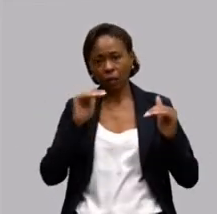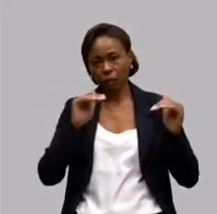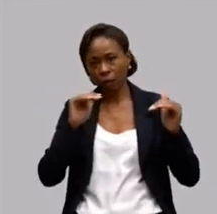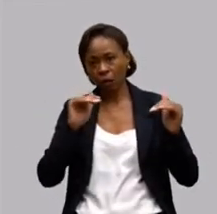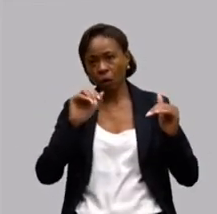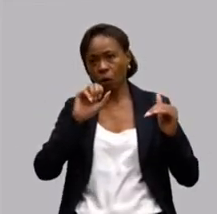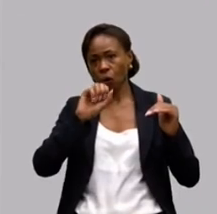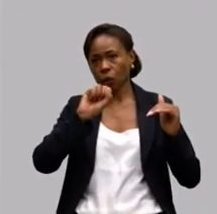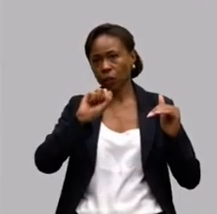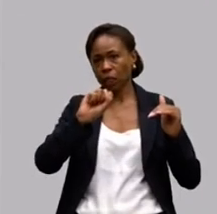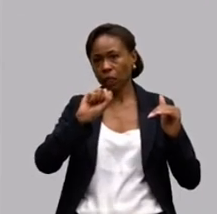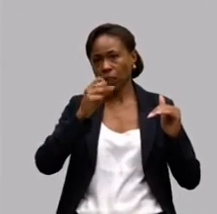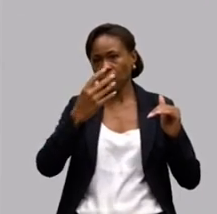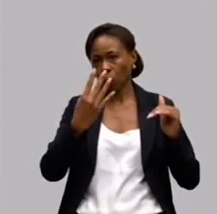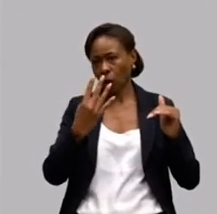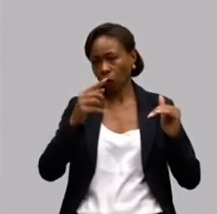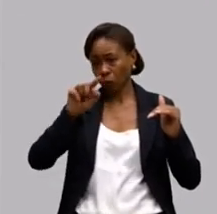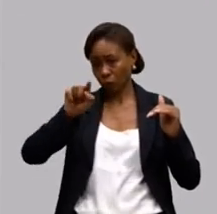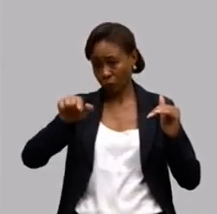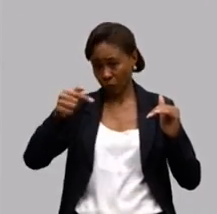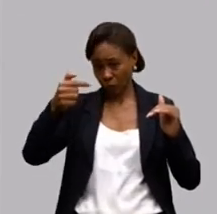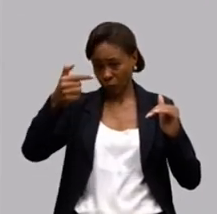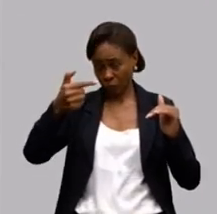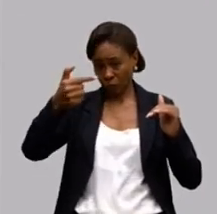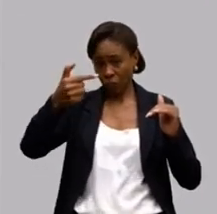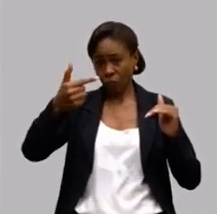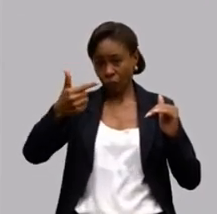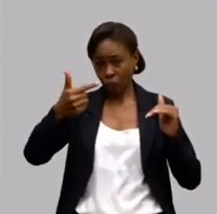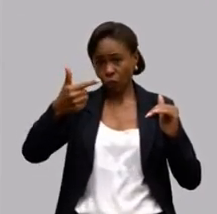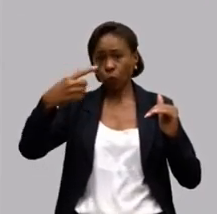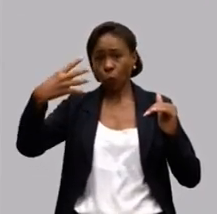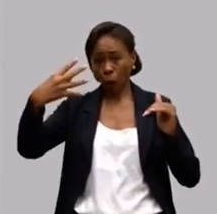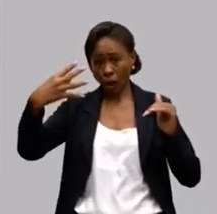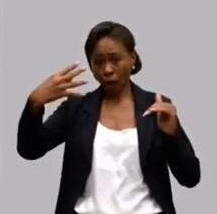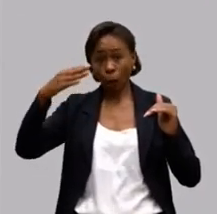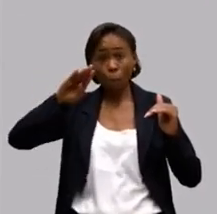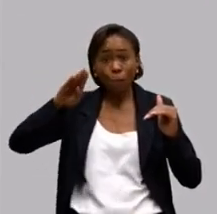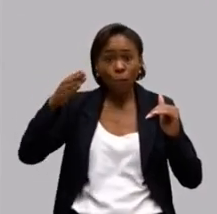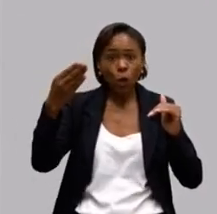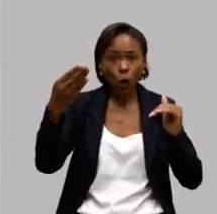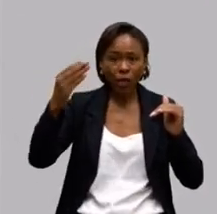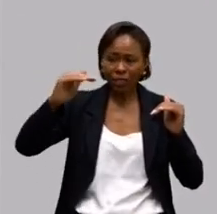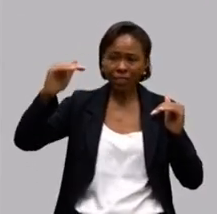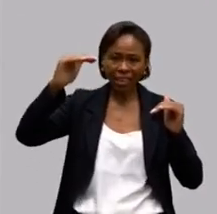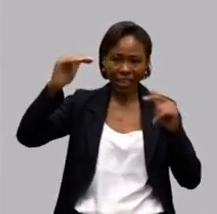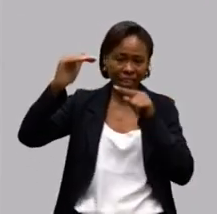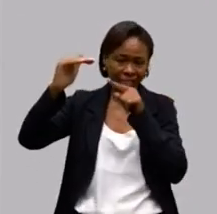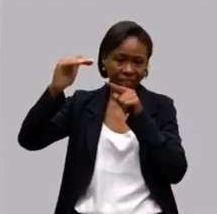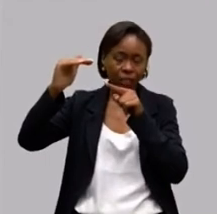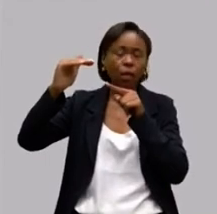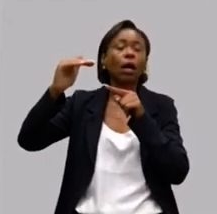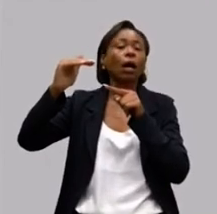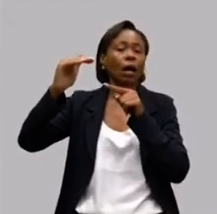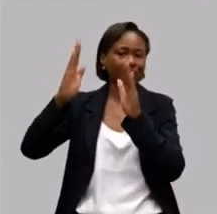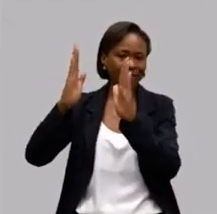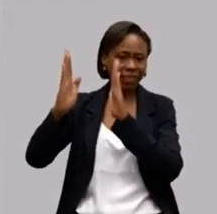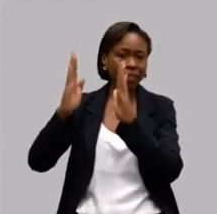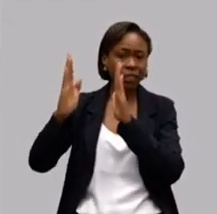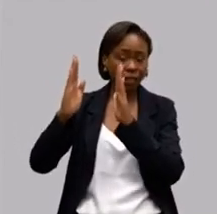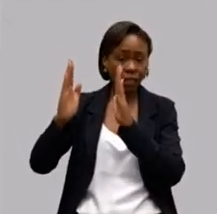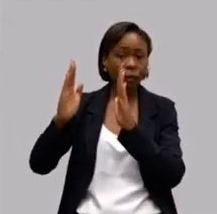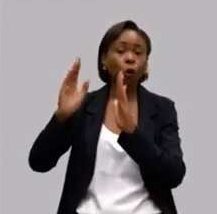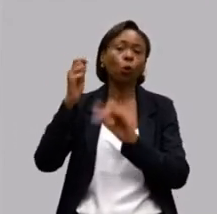84,24 bilhões que o Rio Grande do Sul faz o acordo, né, para pagar a